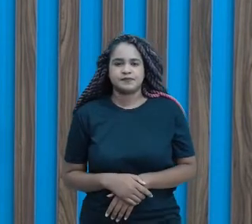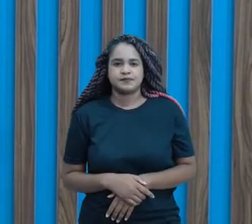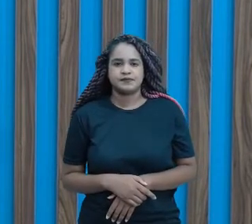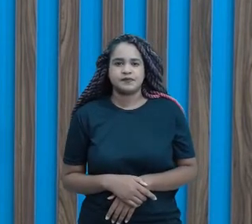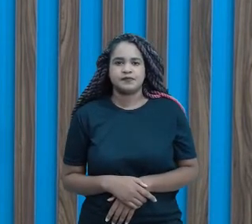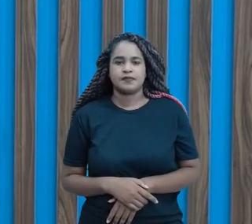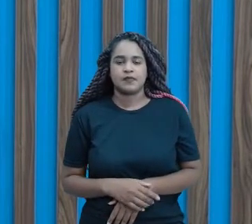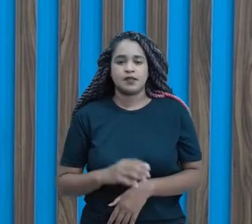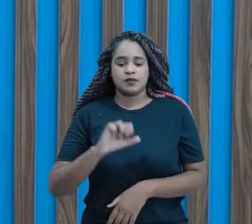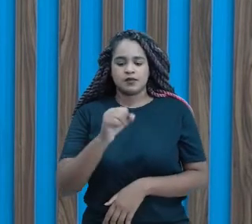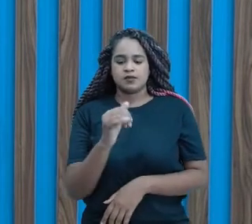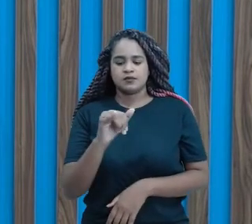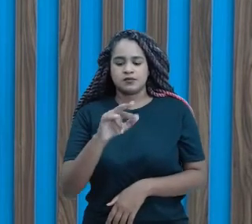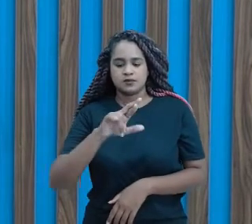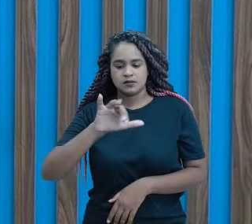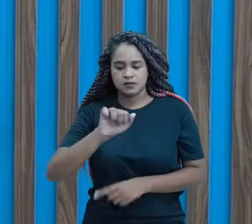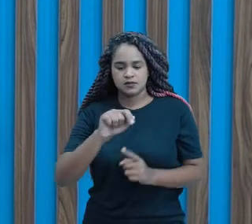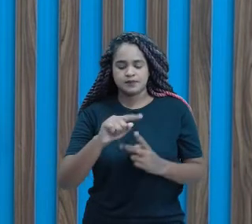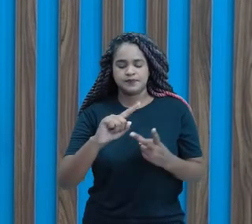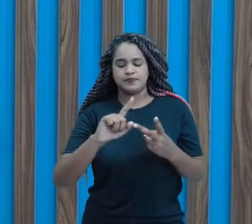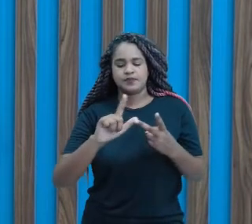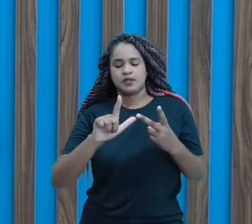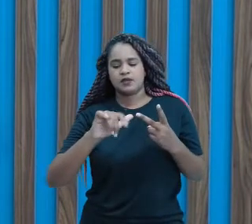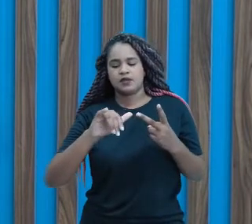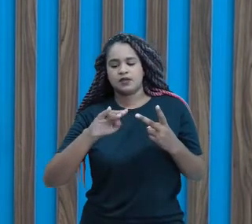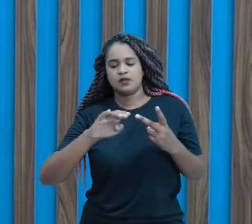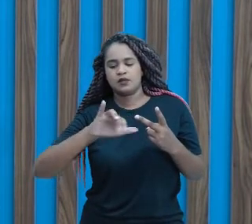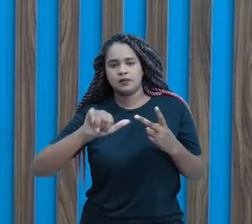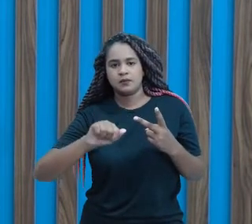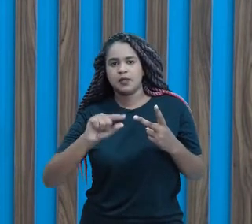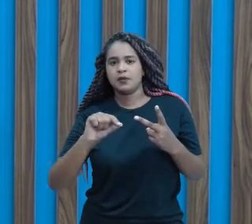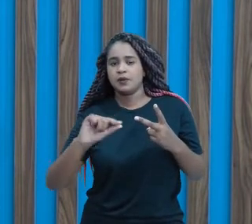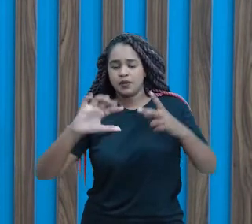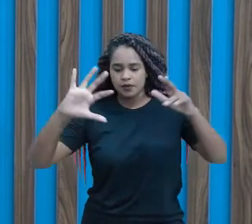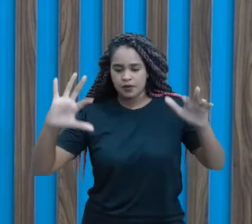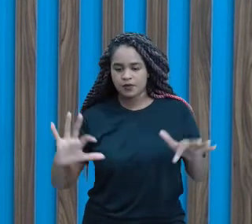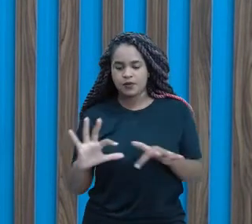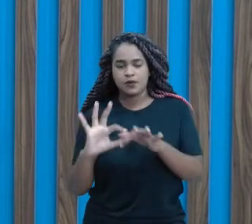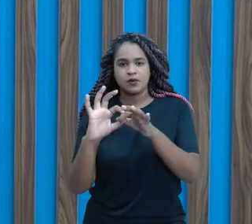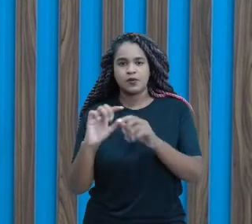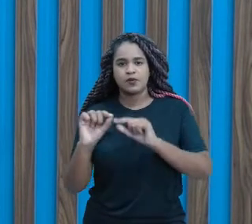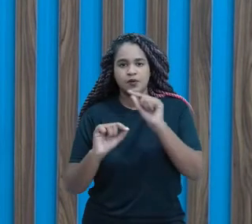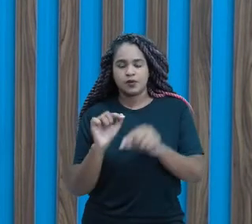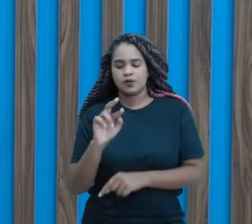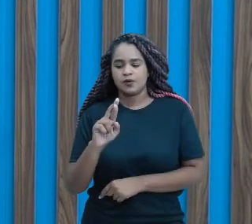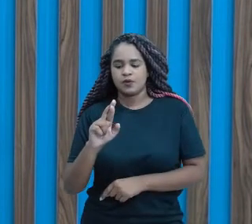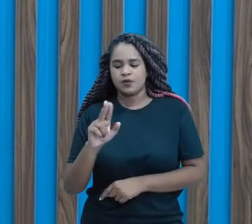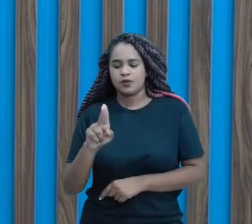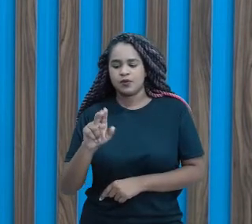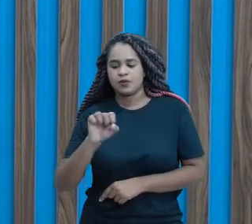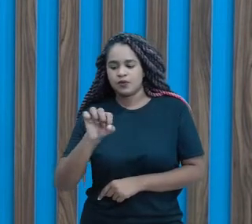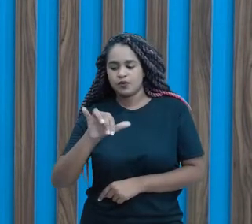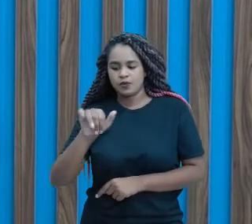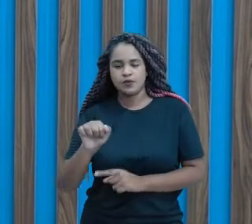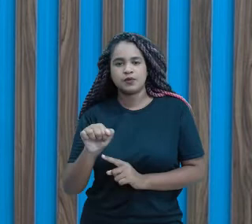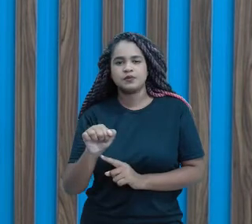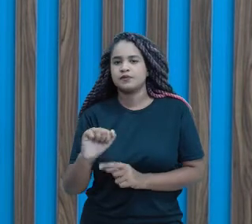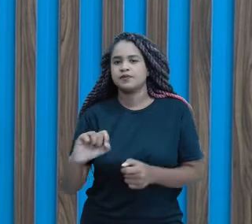da Síria, a questão da Líbia, né? Que são aliados ali da Rússia, né? E